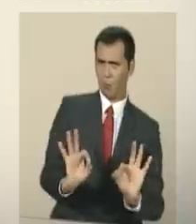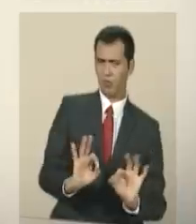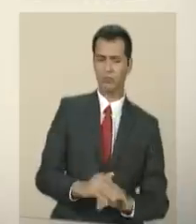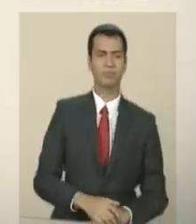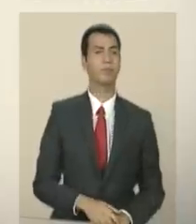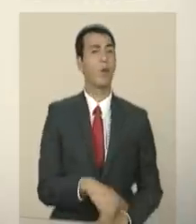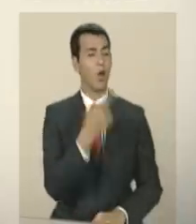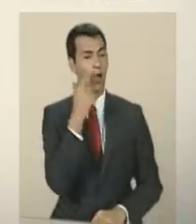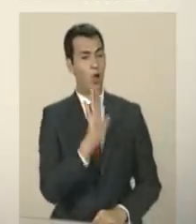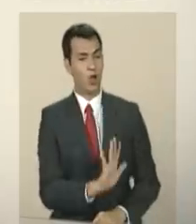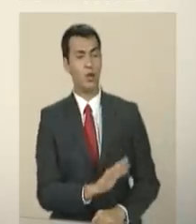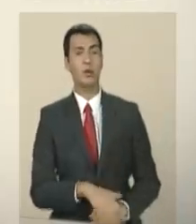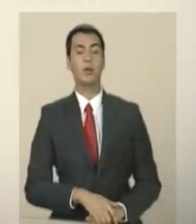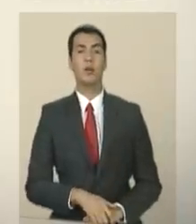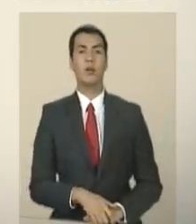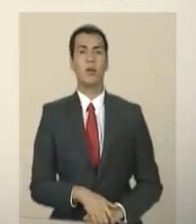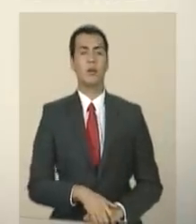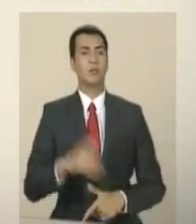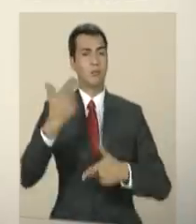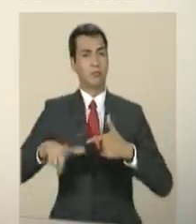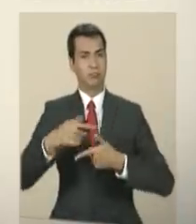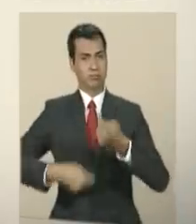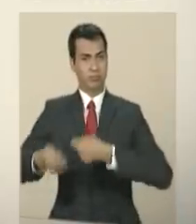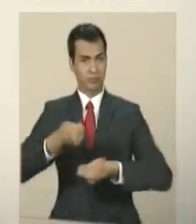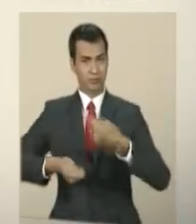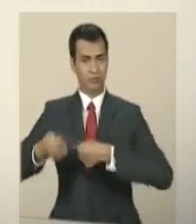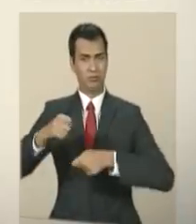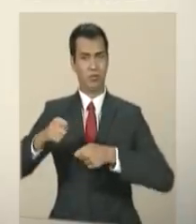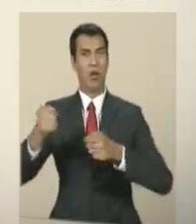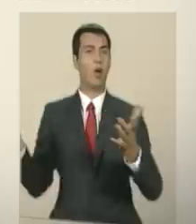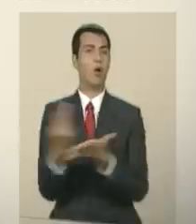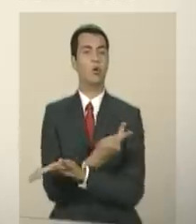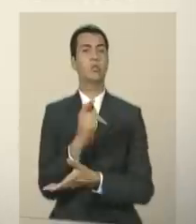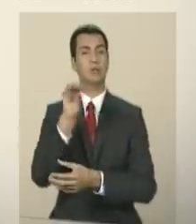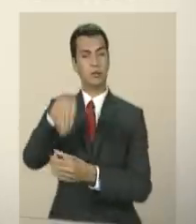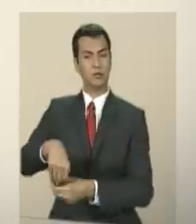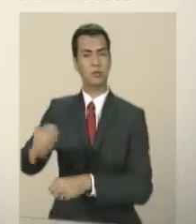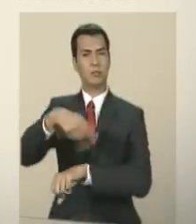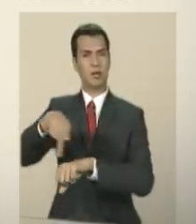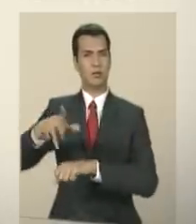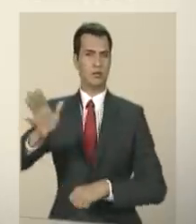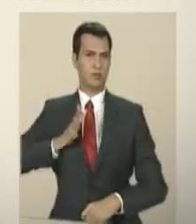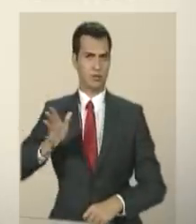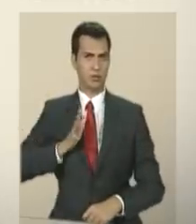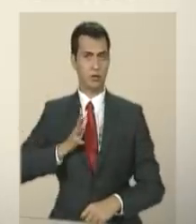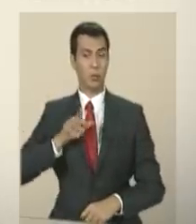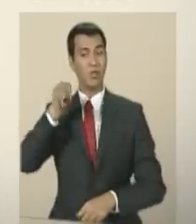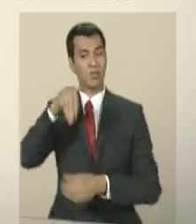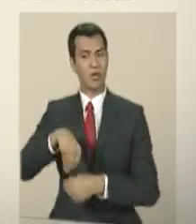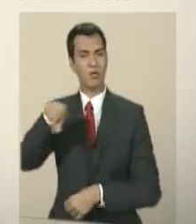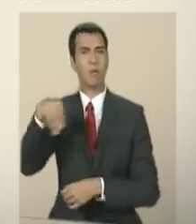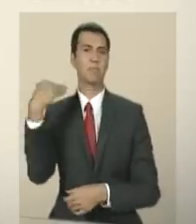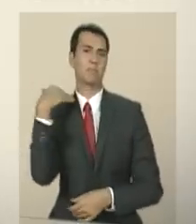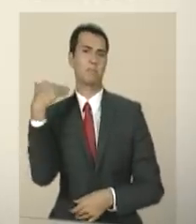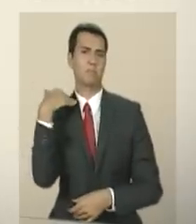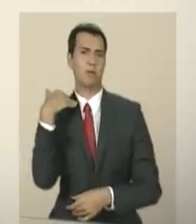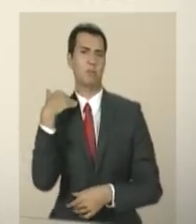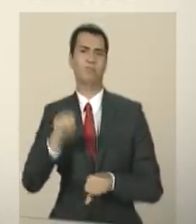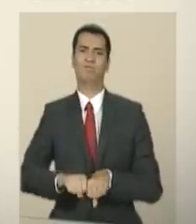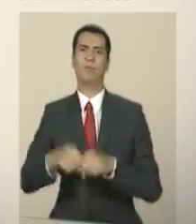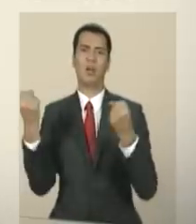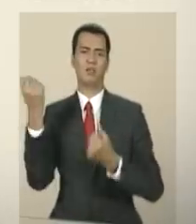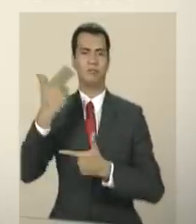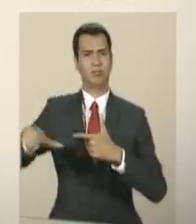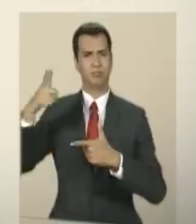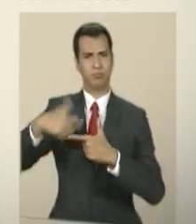um descontrole sobre o sistema financeiro sobre os bancos desses países mas esses